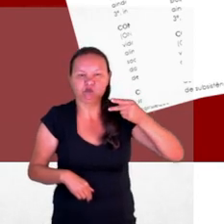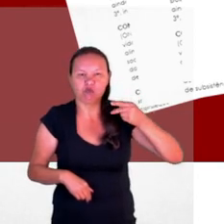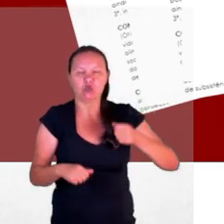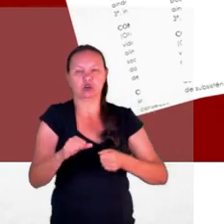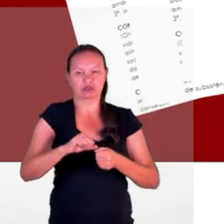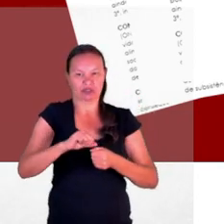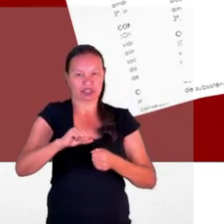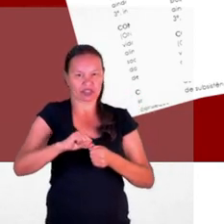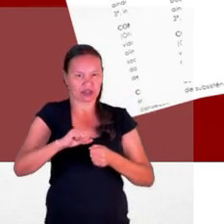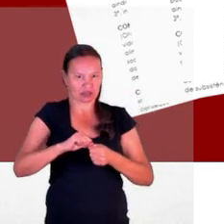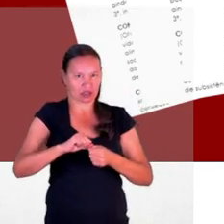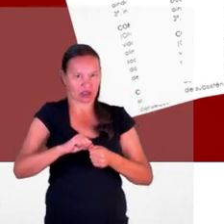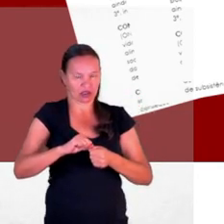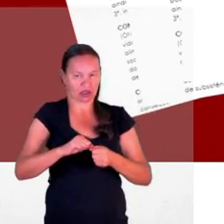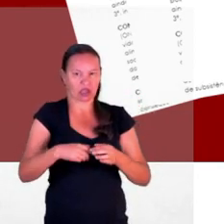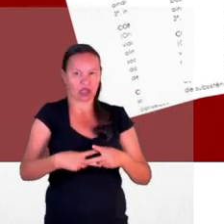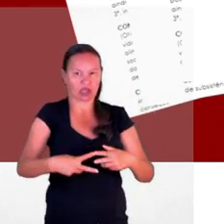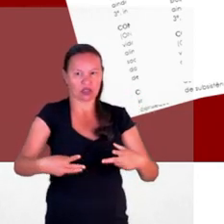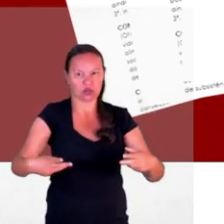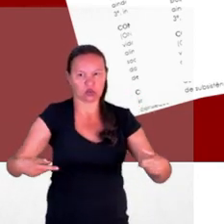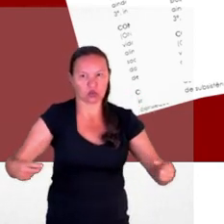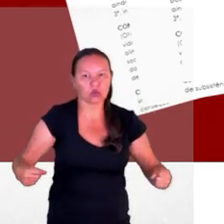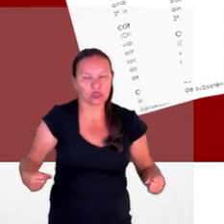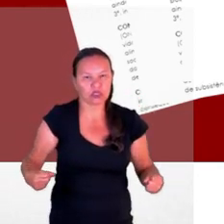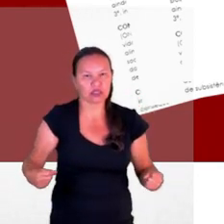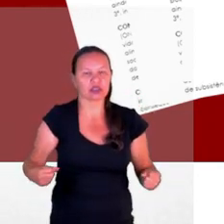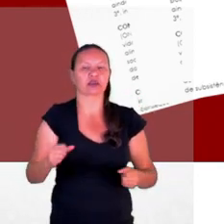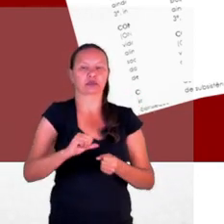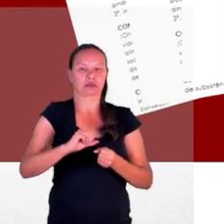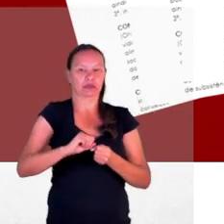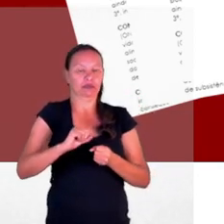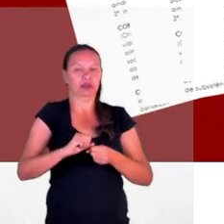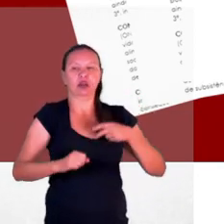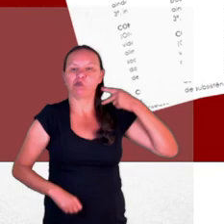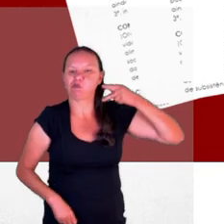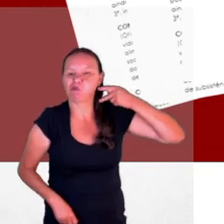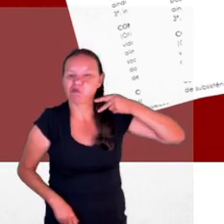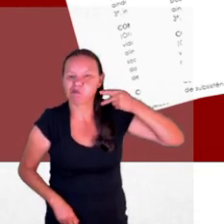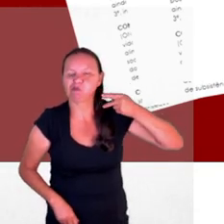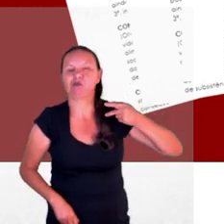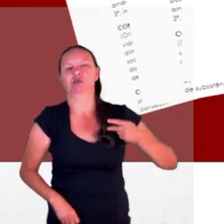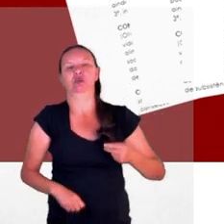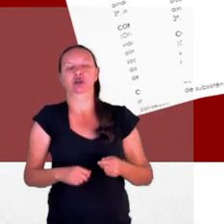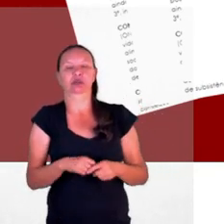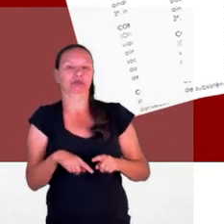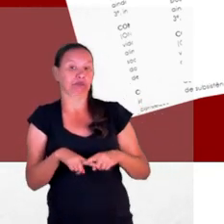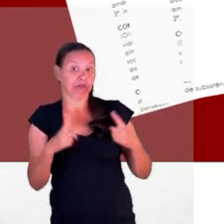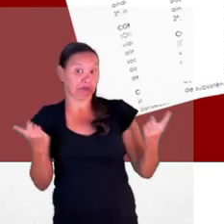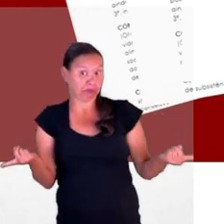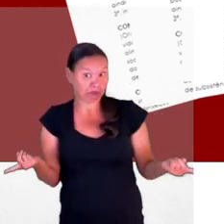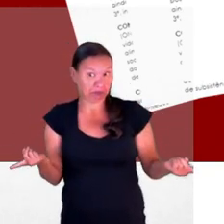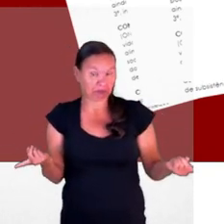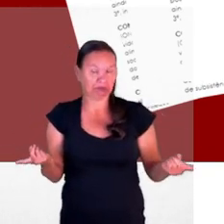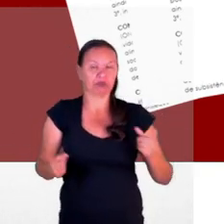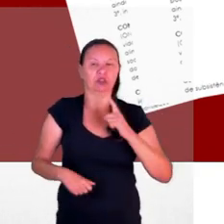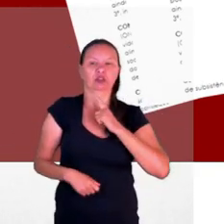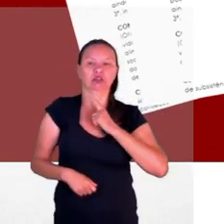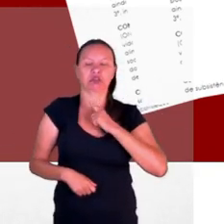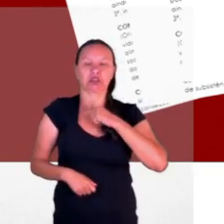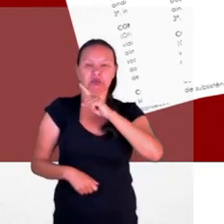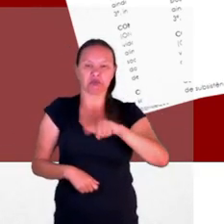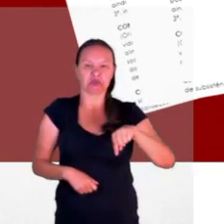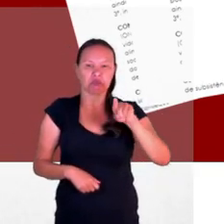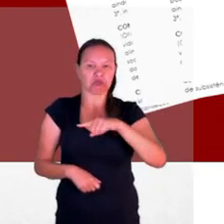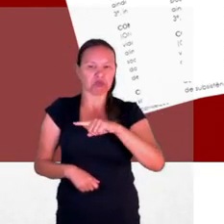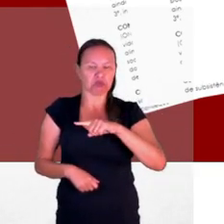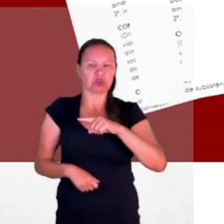cidade que de fato com muitas atribuições em que basicamente tem lá um xizinho vermelho Se